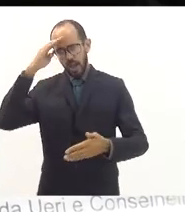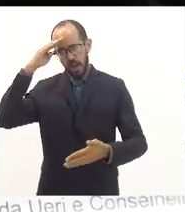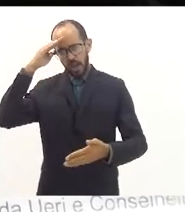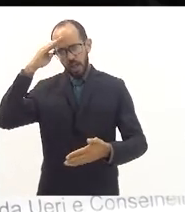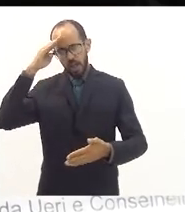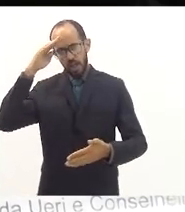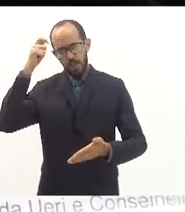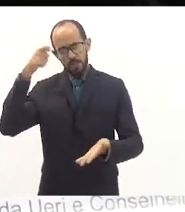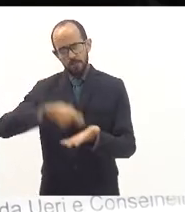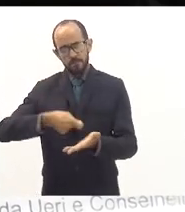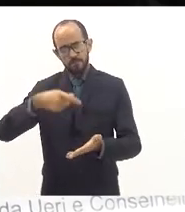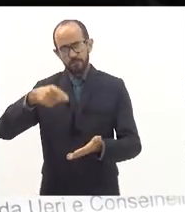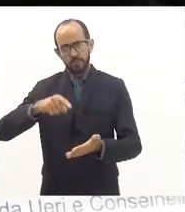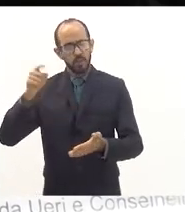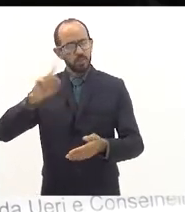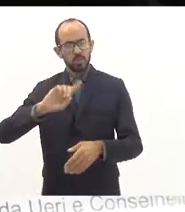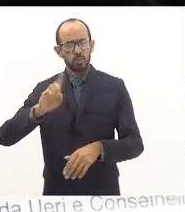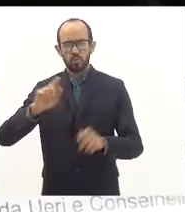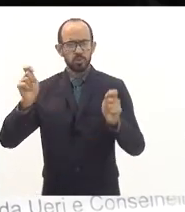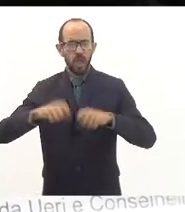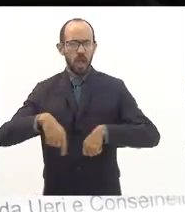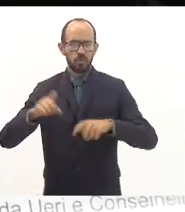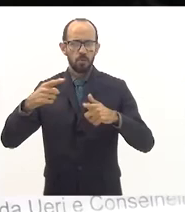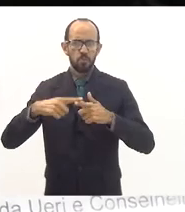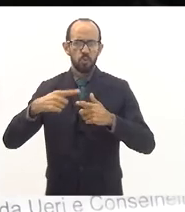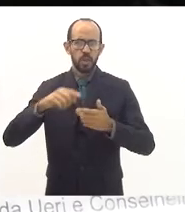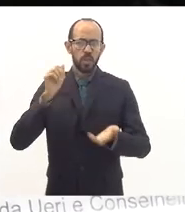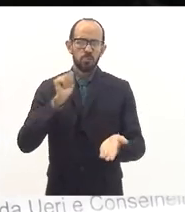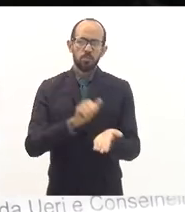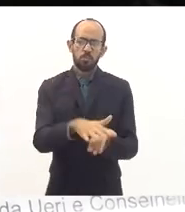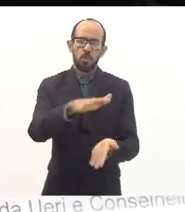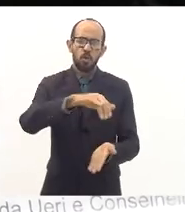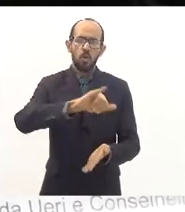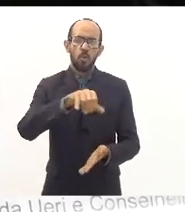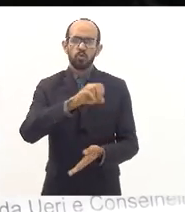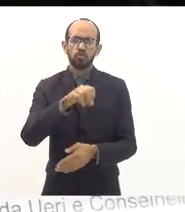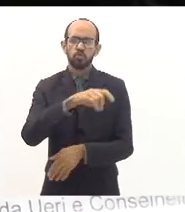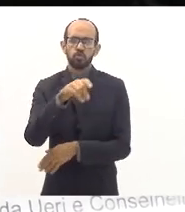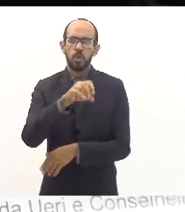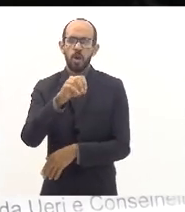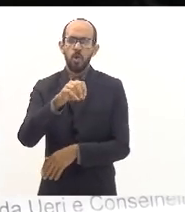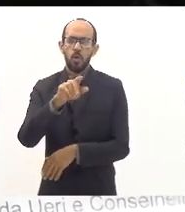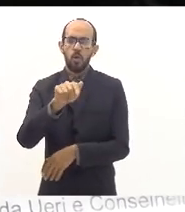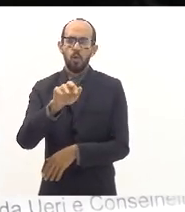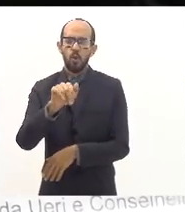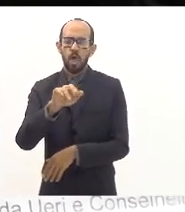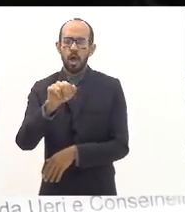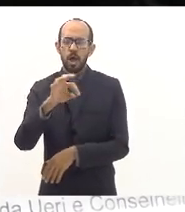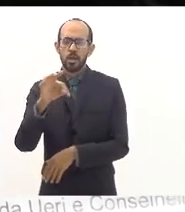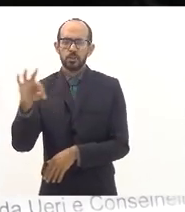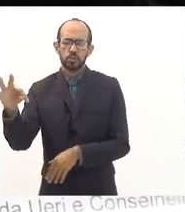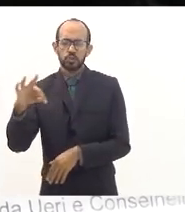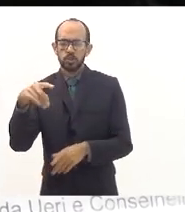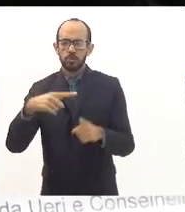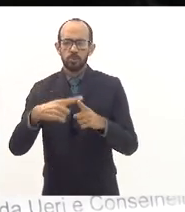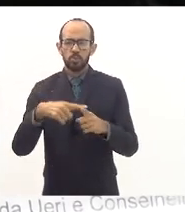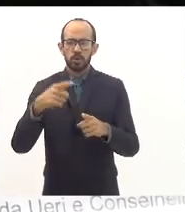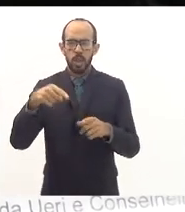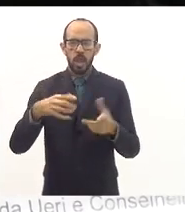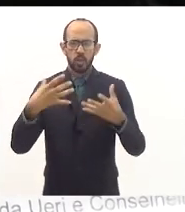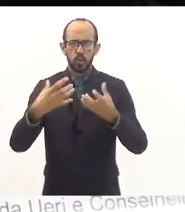porque derrubou o governo eleito democraticamente de João Goulart e porque adotou políticas